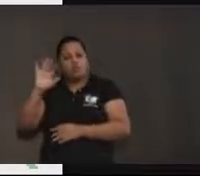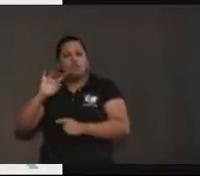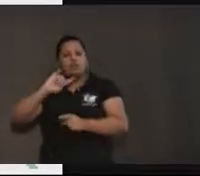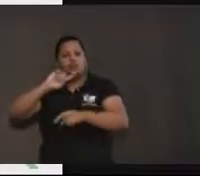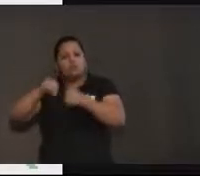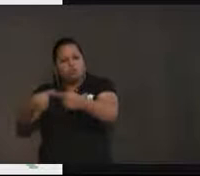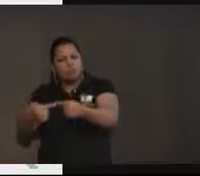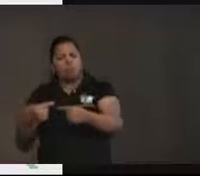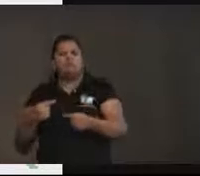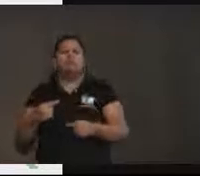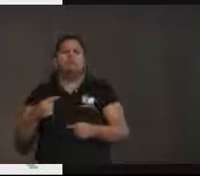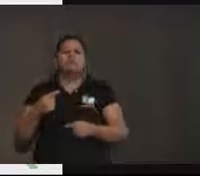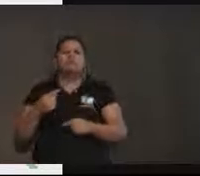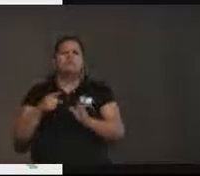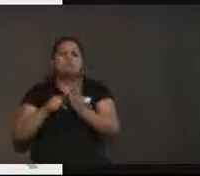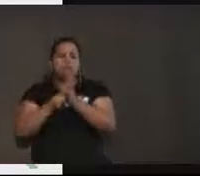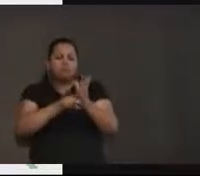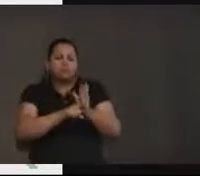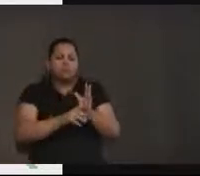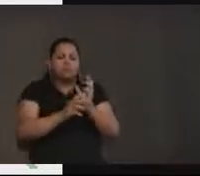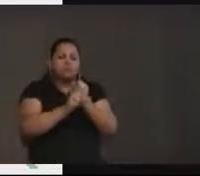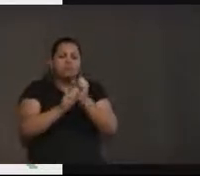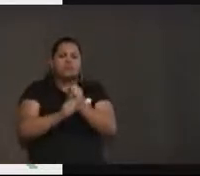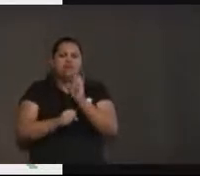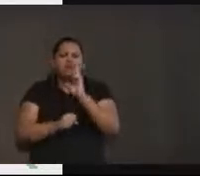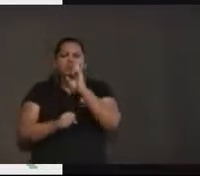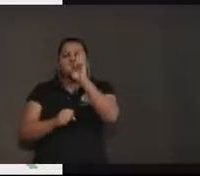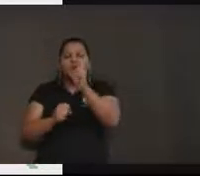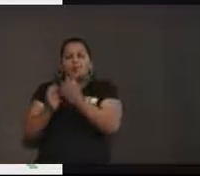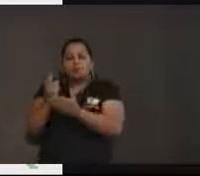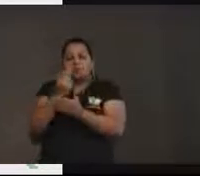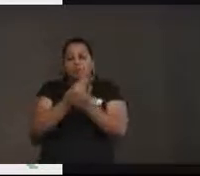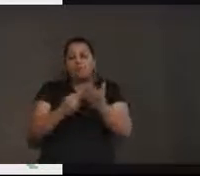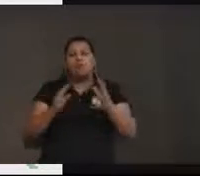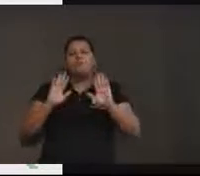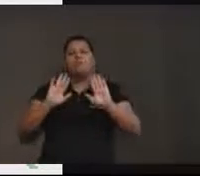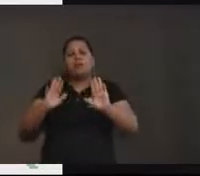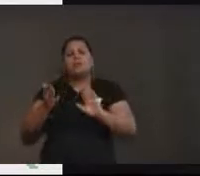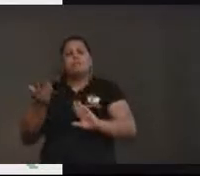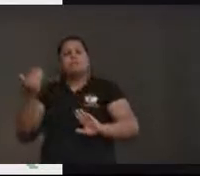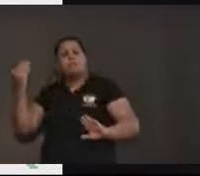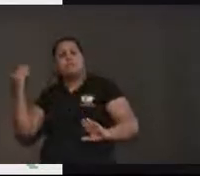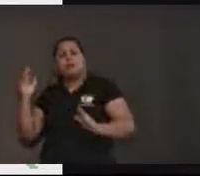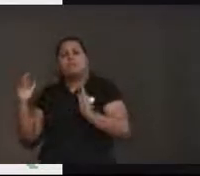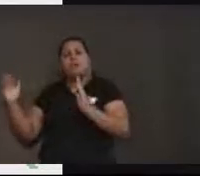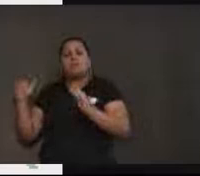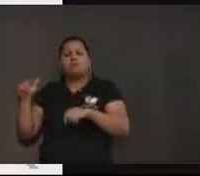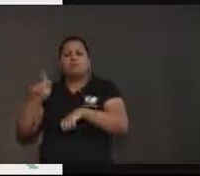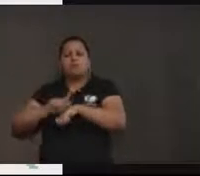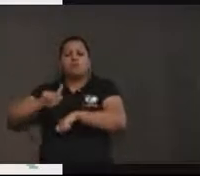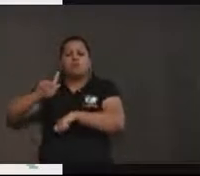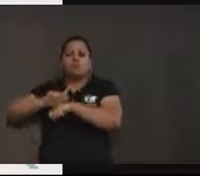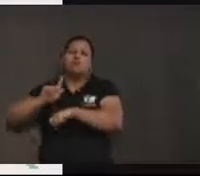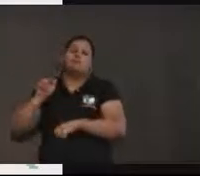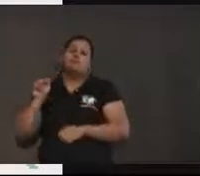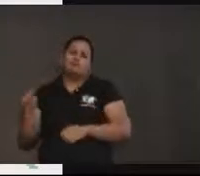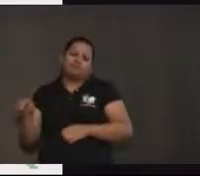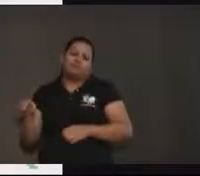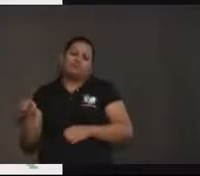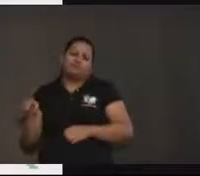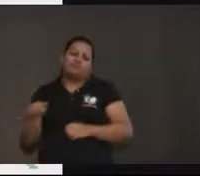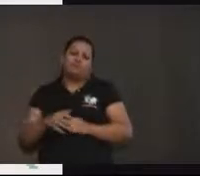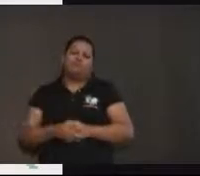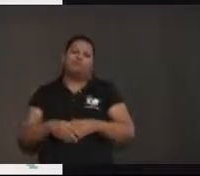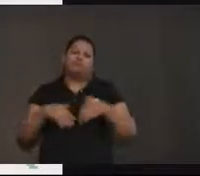coisa para ter as figuras mas ainda no período de graduação então é uma